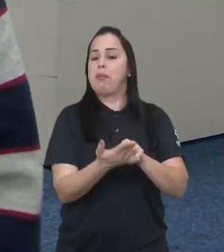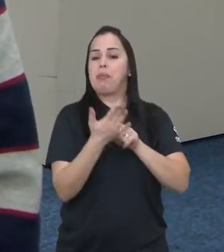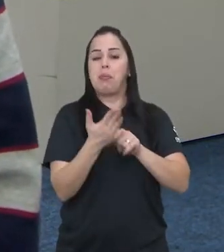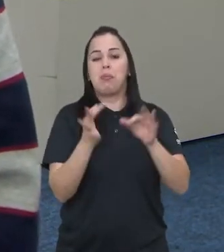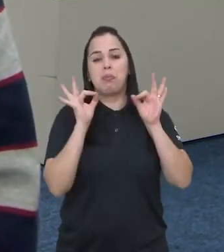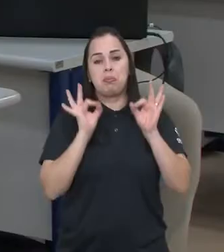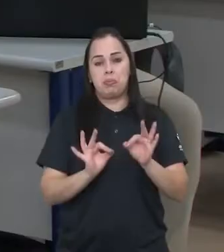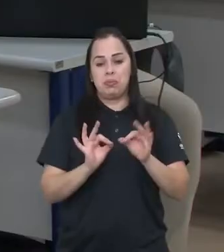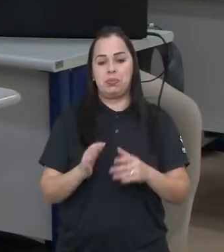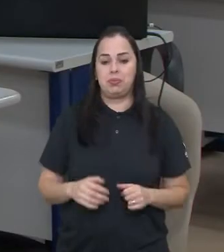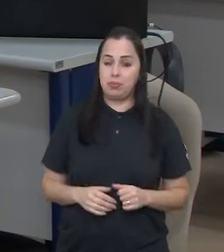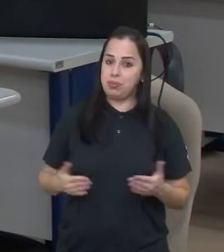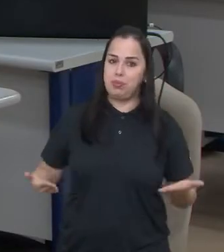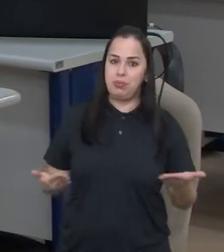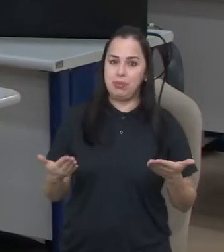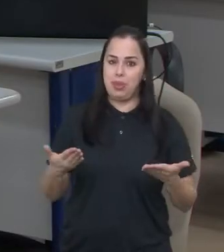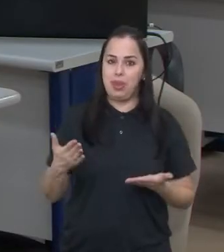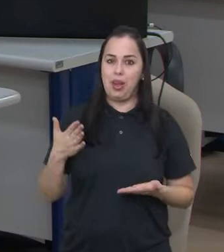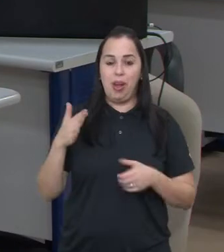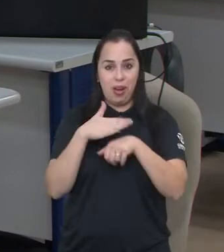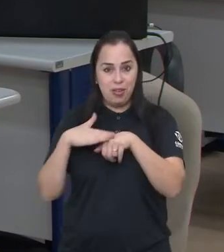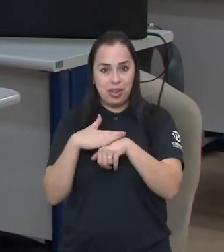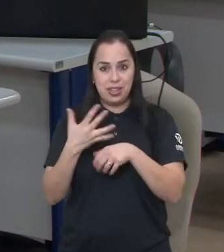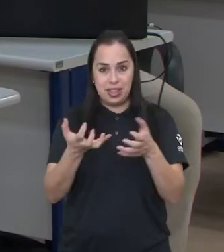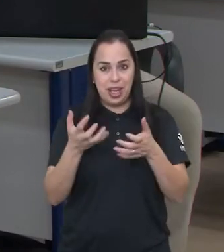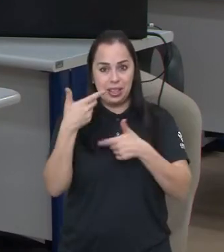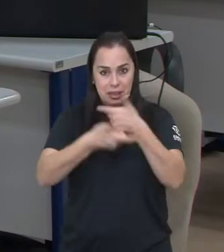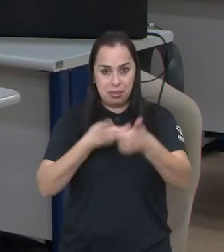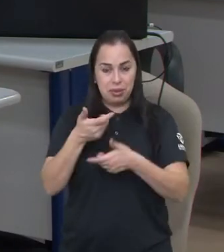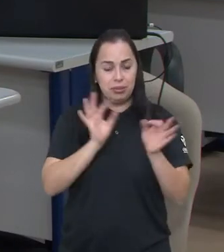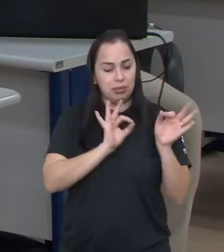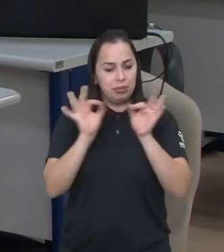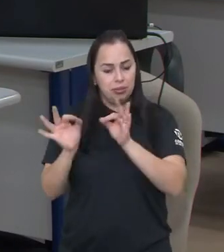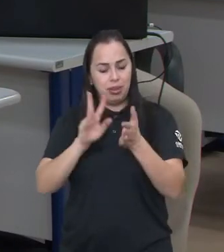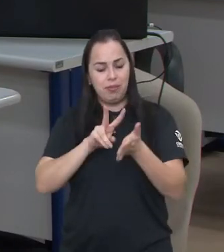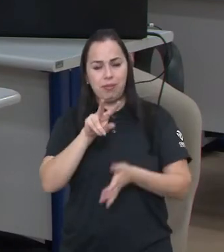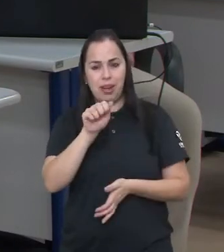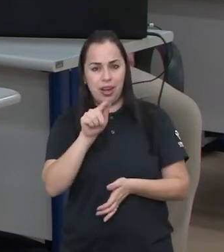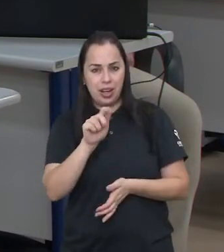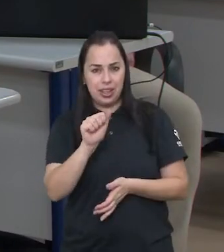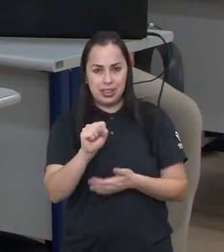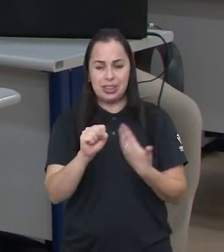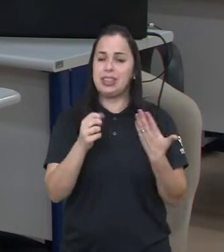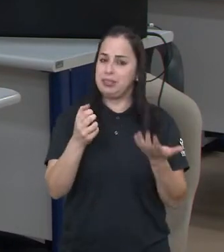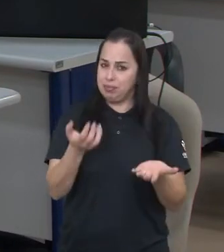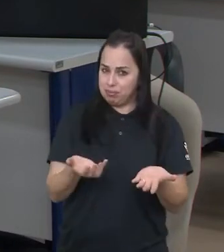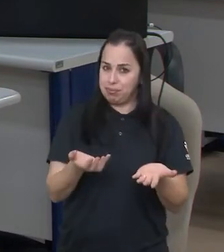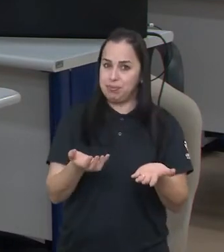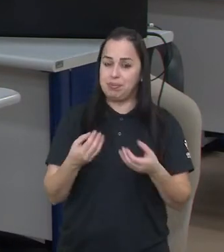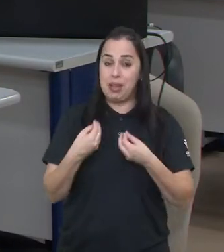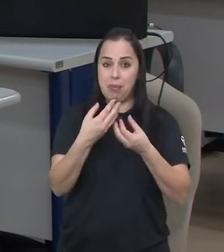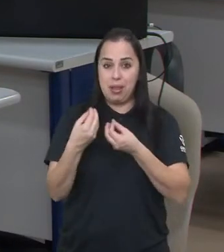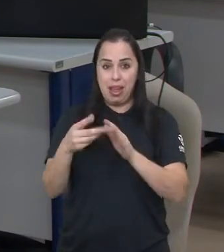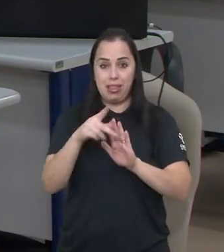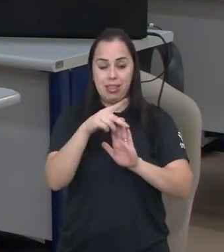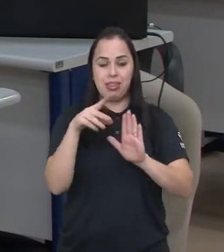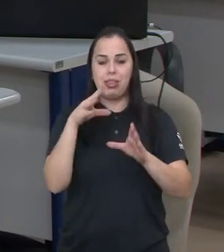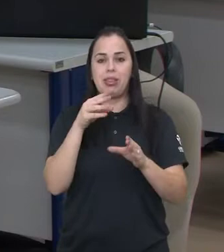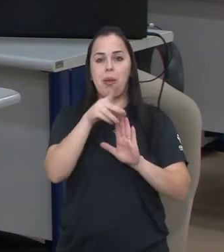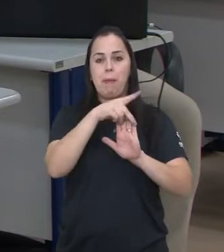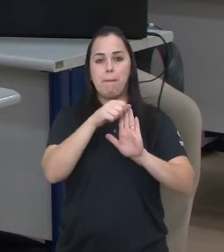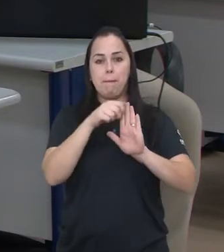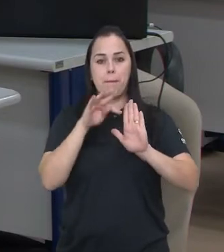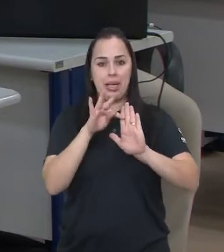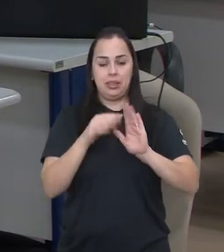sempre positivos, né? E agora eu converso com quem está em busca de emprego. Vamos ver na nossa agenda de serviços quais são as vagas de trabalho oferecidas